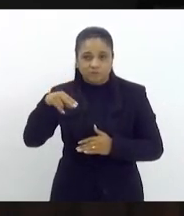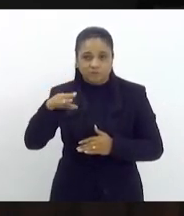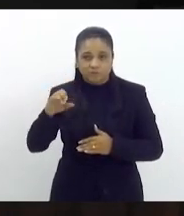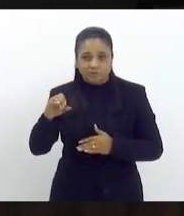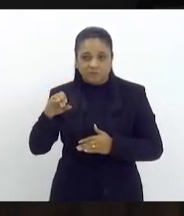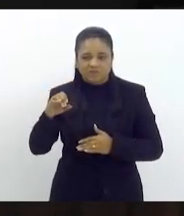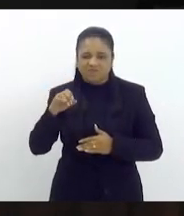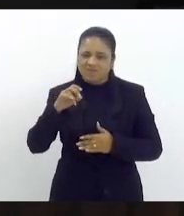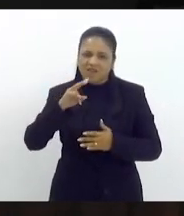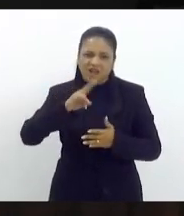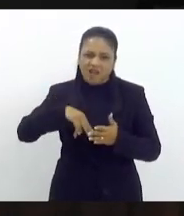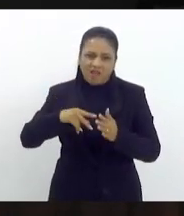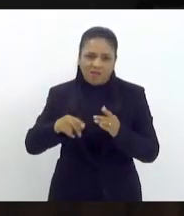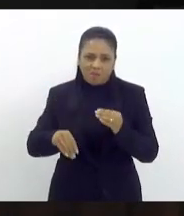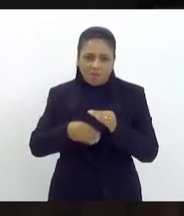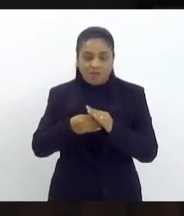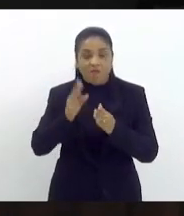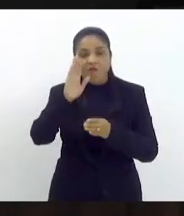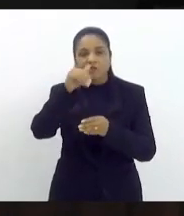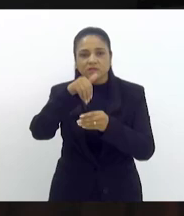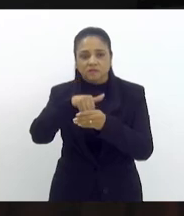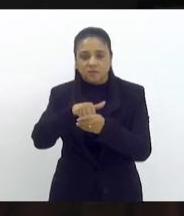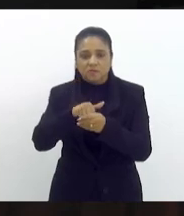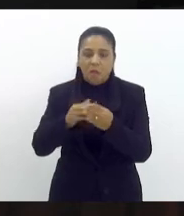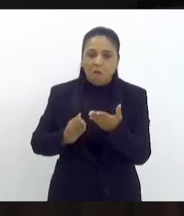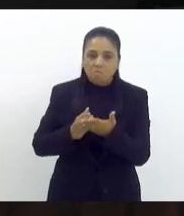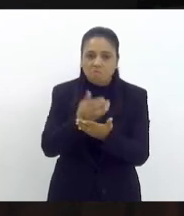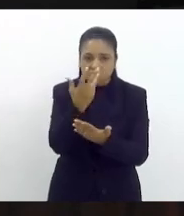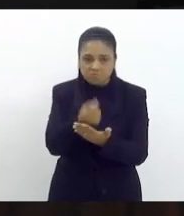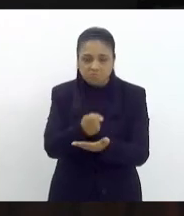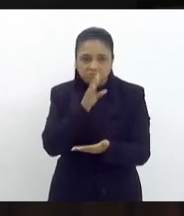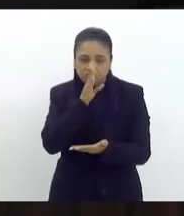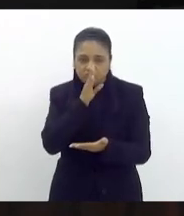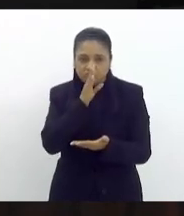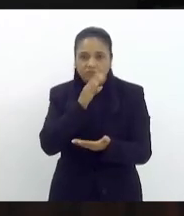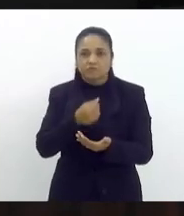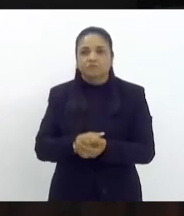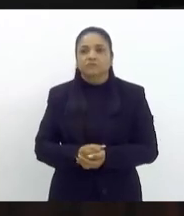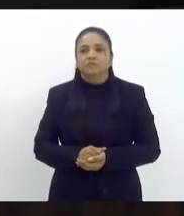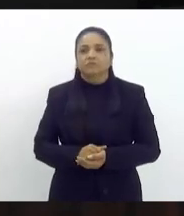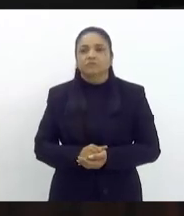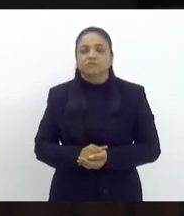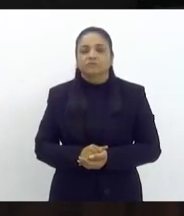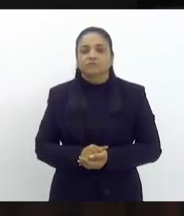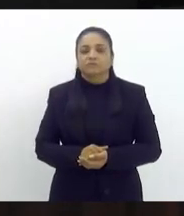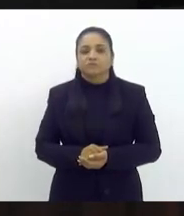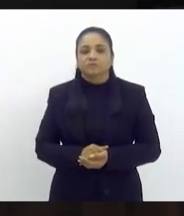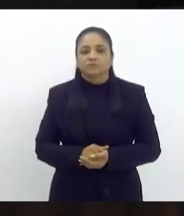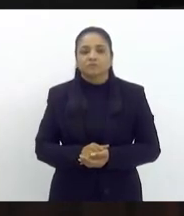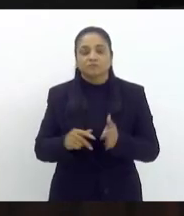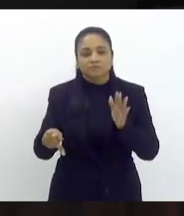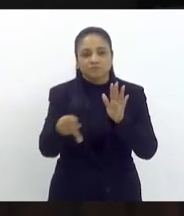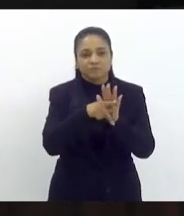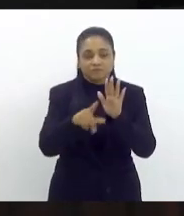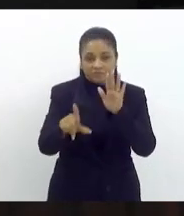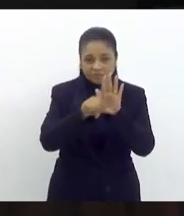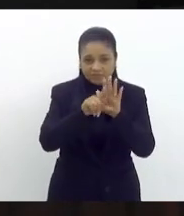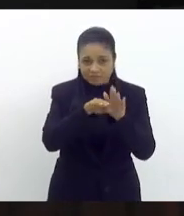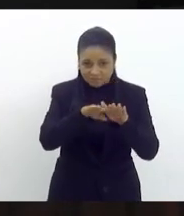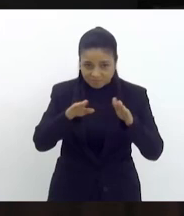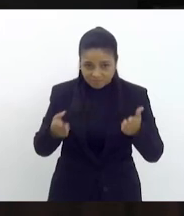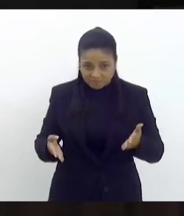nem ler em votação senhores que aprovam o manejo como estão aprovado há sobre a mesa também